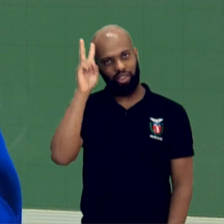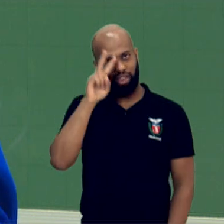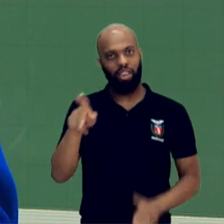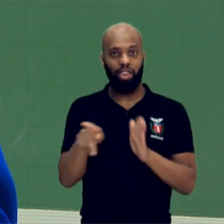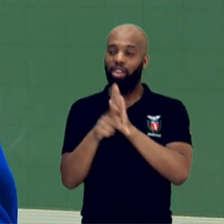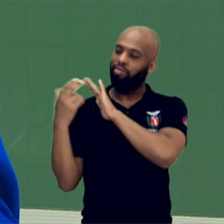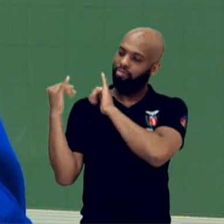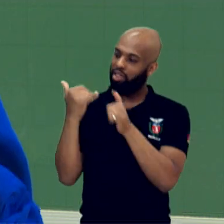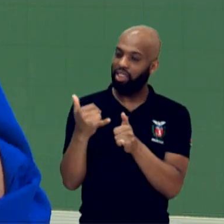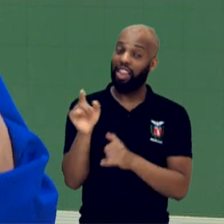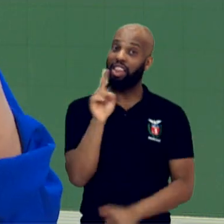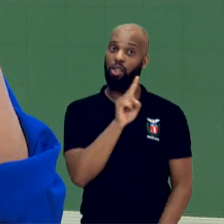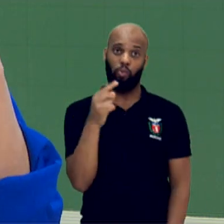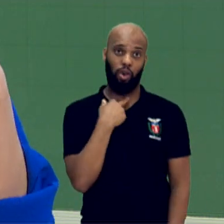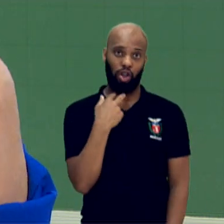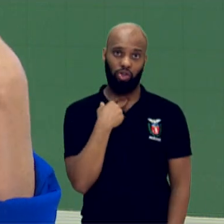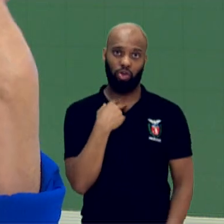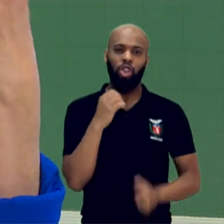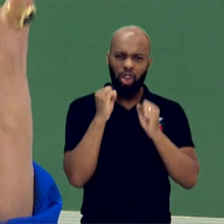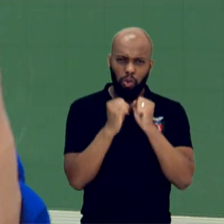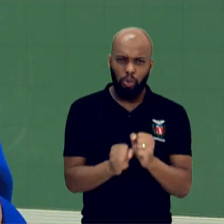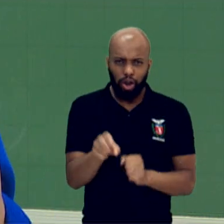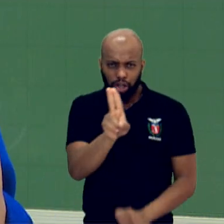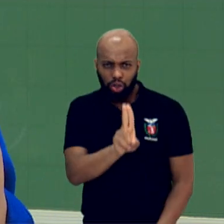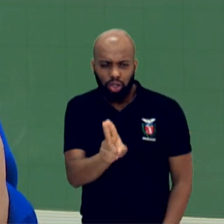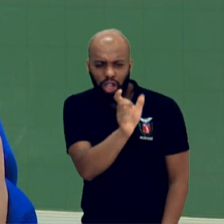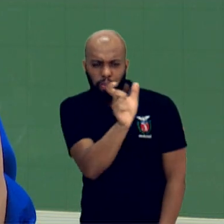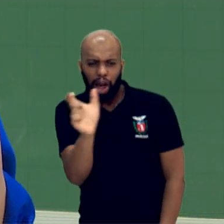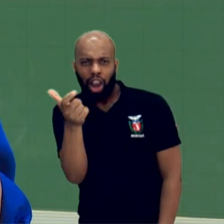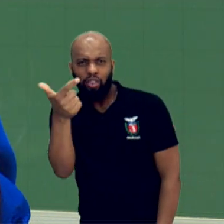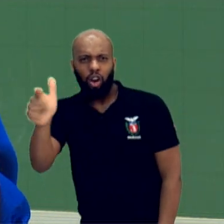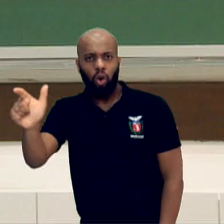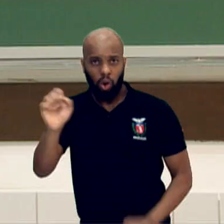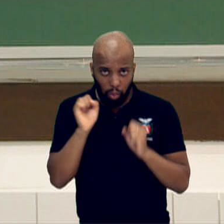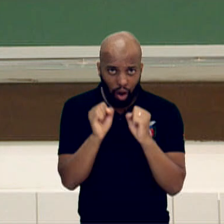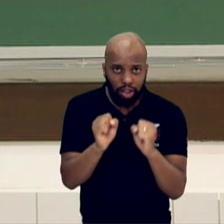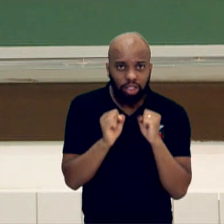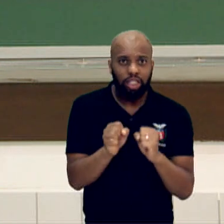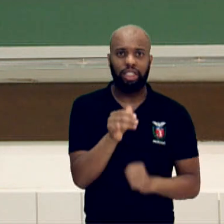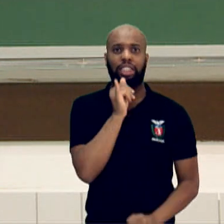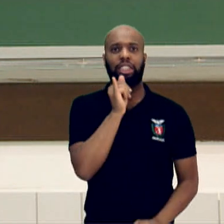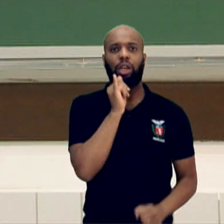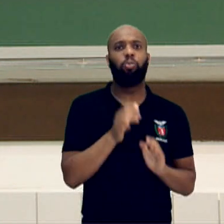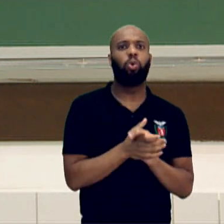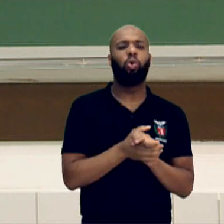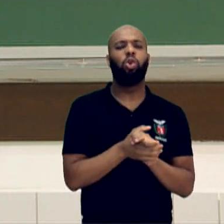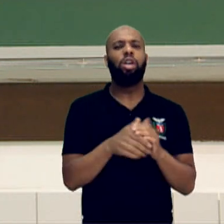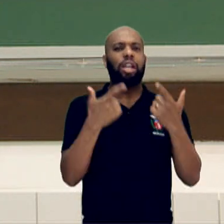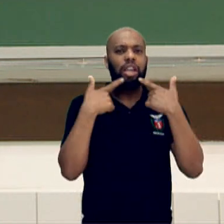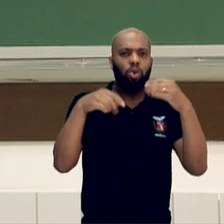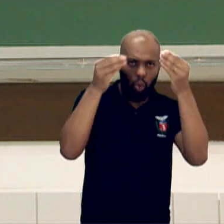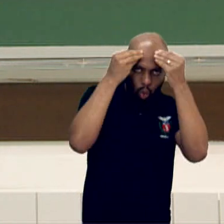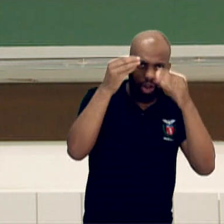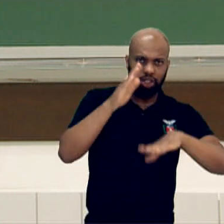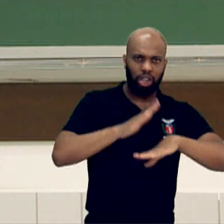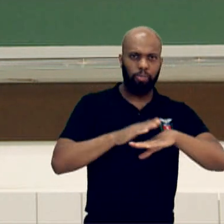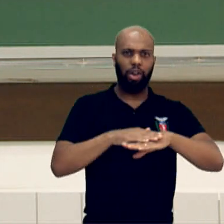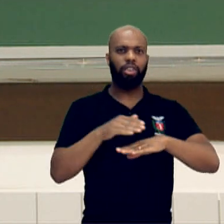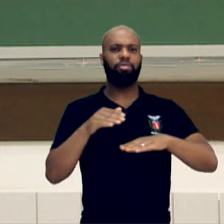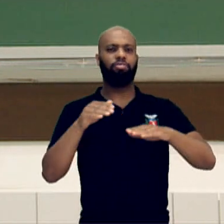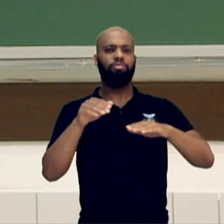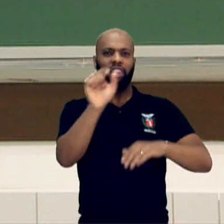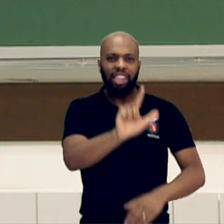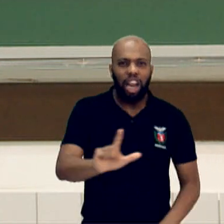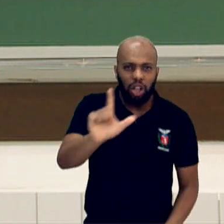posso mudar a história. Eu posso colocar outras palavras, eu posso colocar uma linguagem literária, mais no sentido